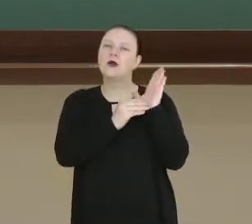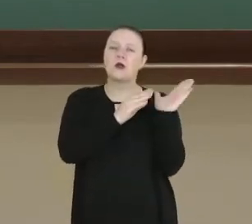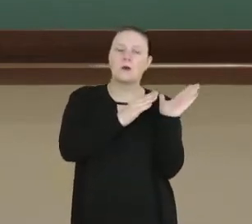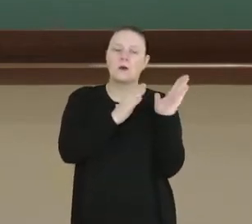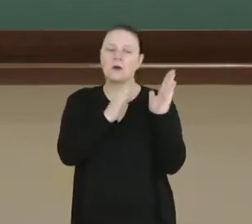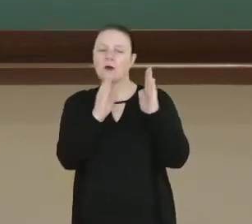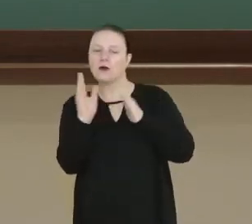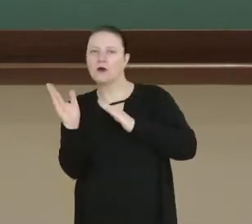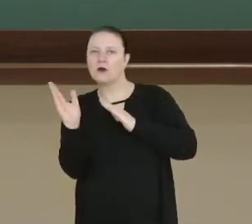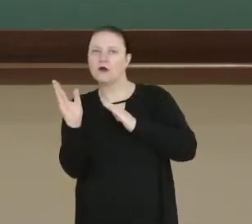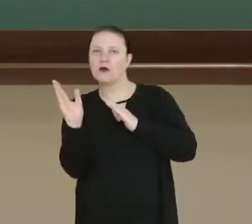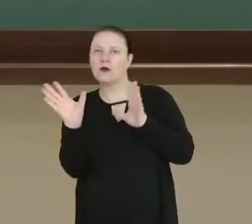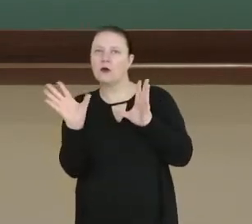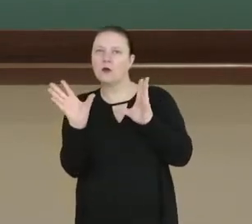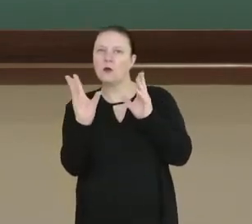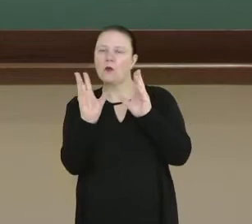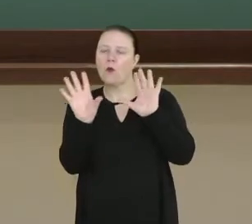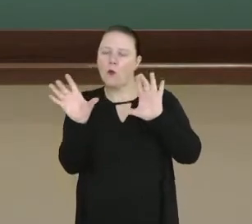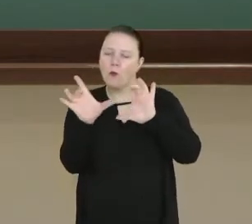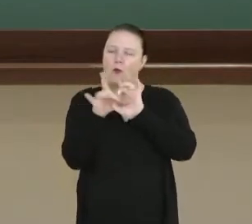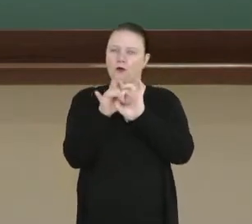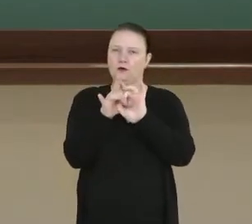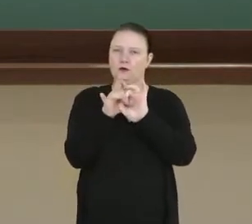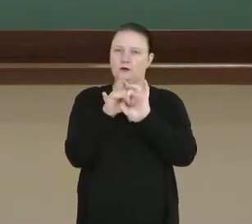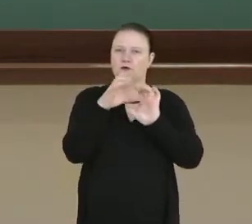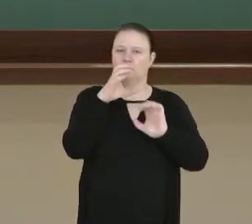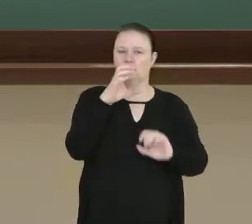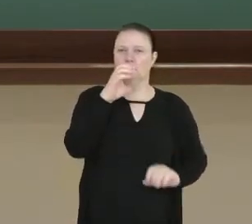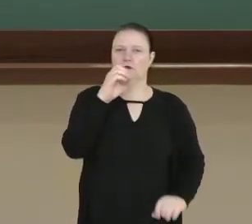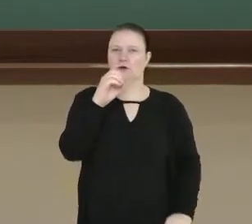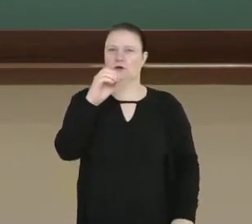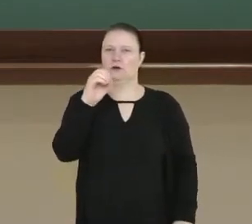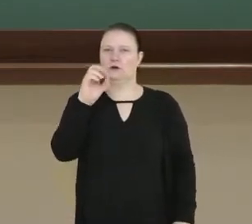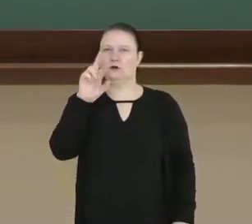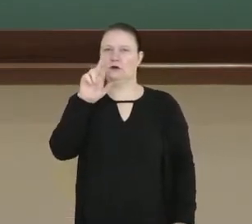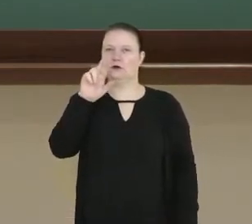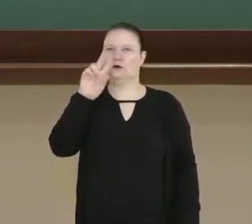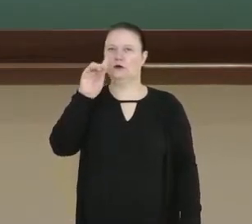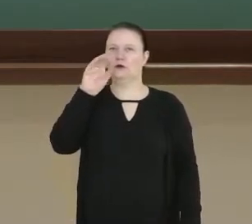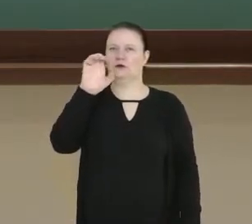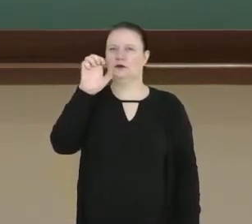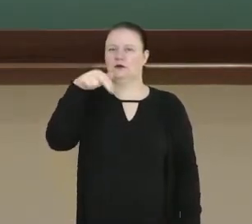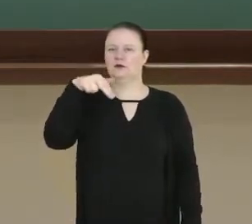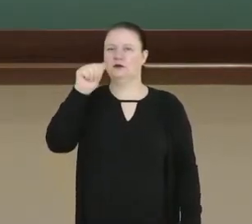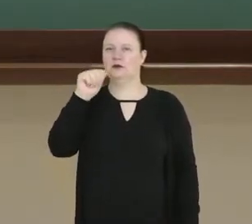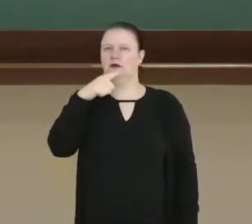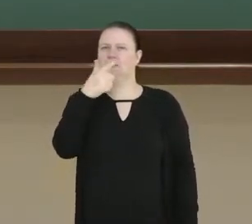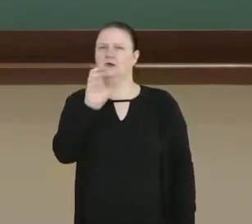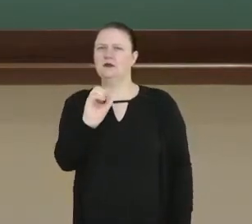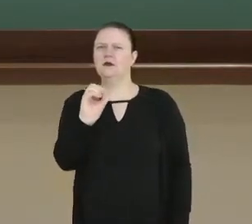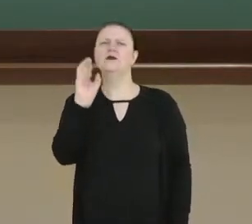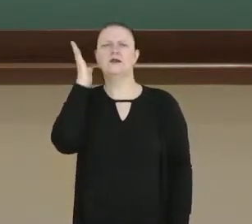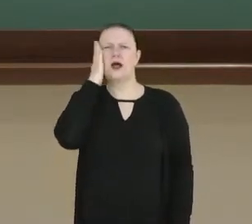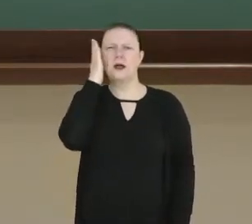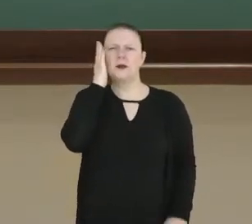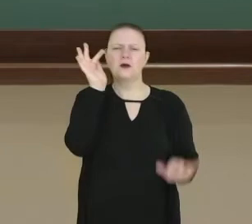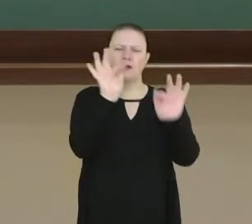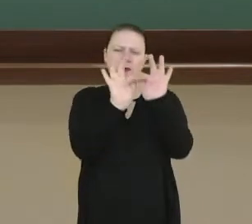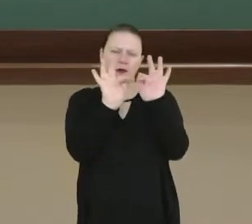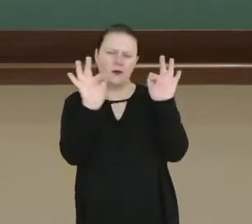por coordenação. Vocês lembram o que é isso? Esse conceito, período composto e ainda